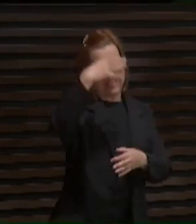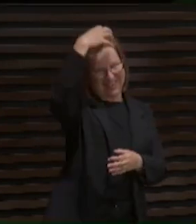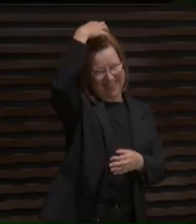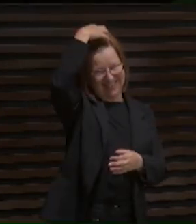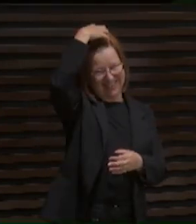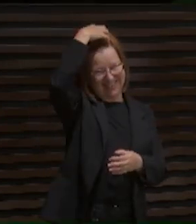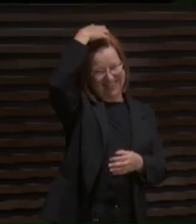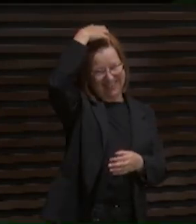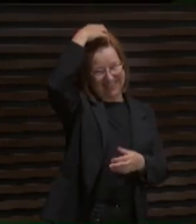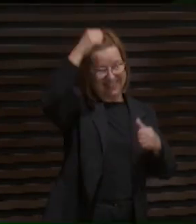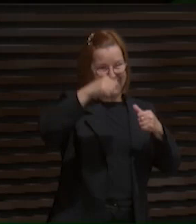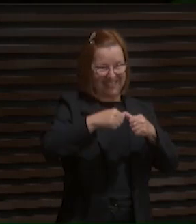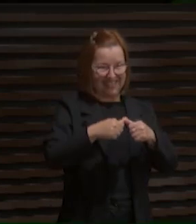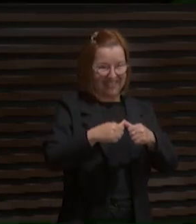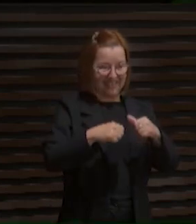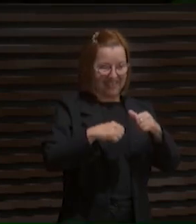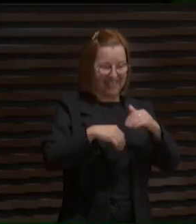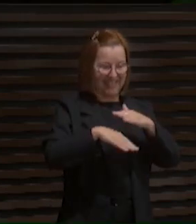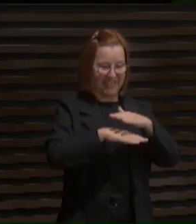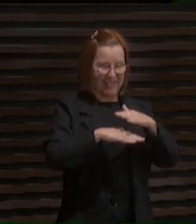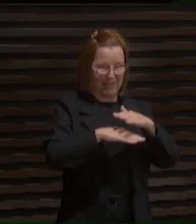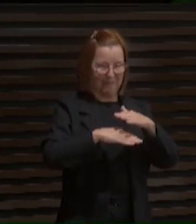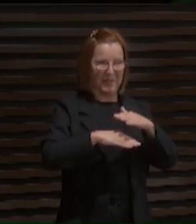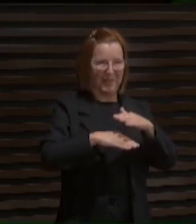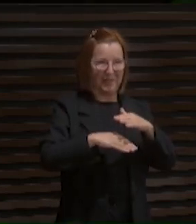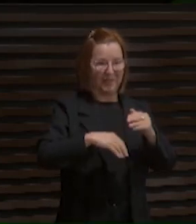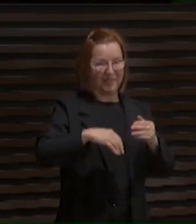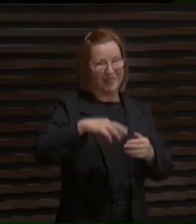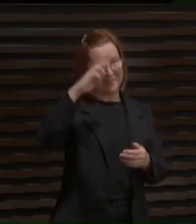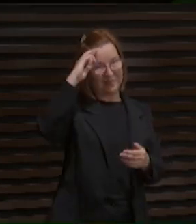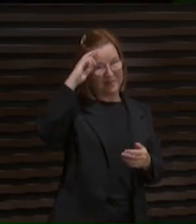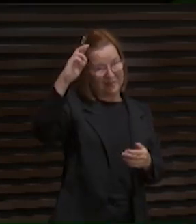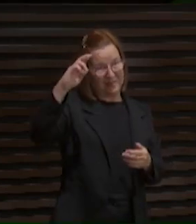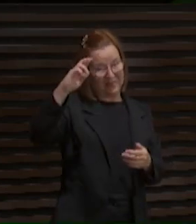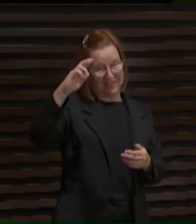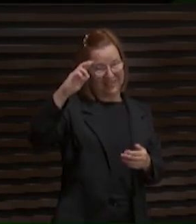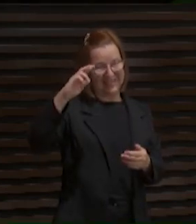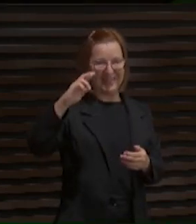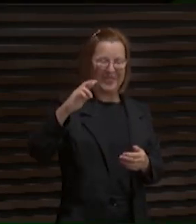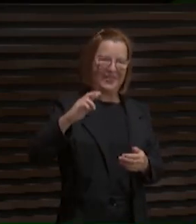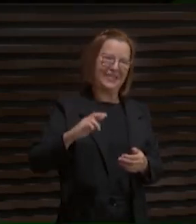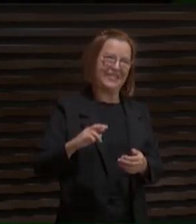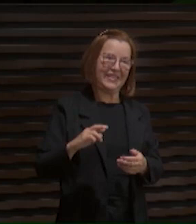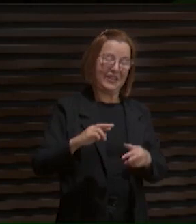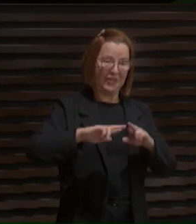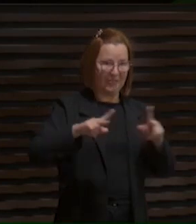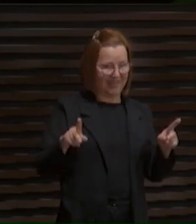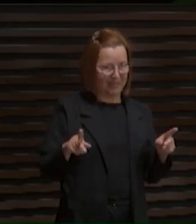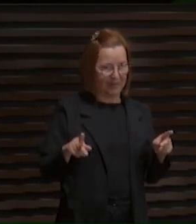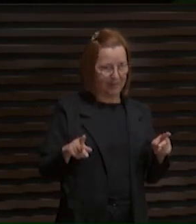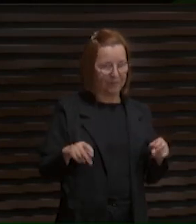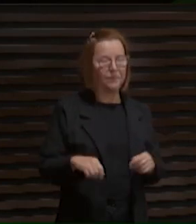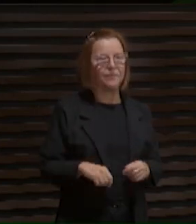Estamos debaixo de um outro domínio. Mas, diferentemente do antigo Senhor que nos mantinha